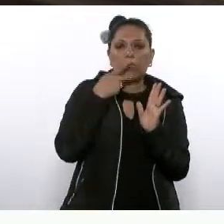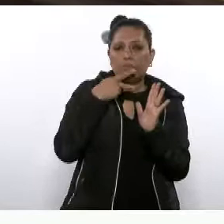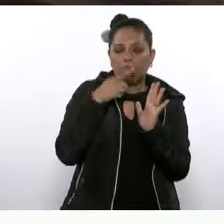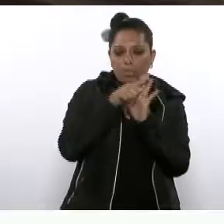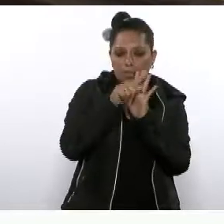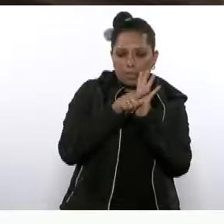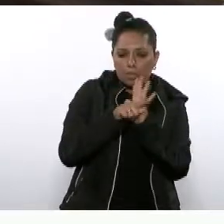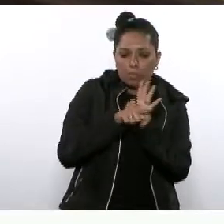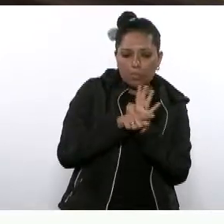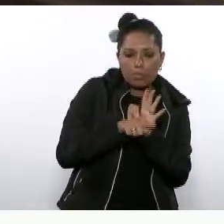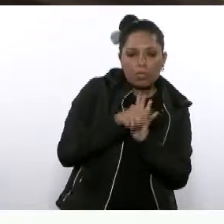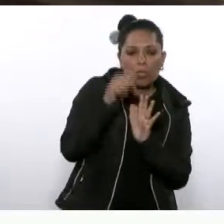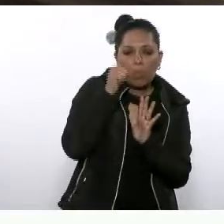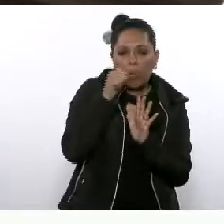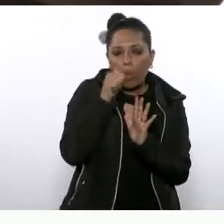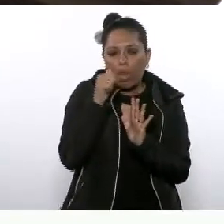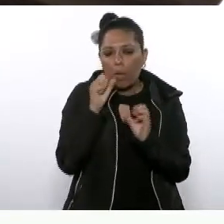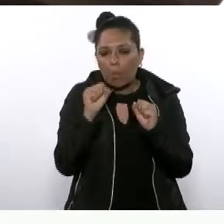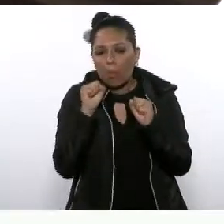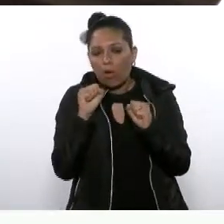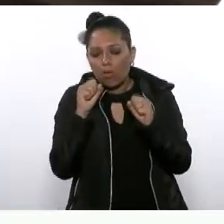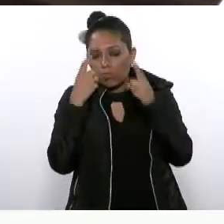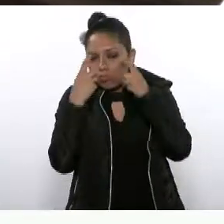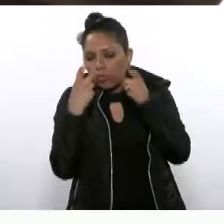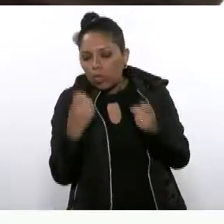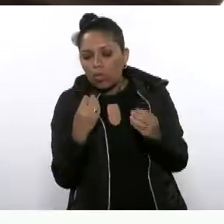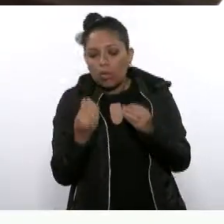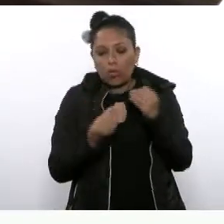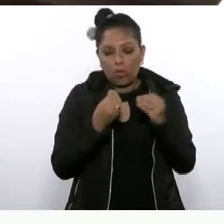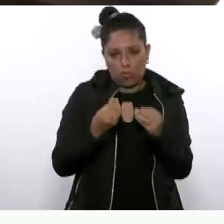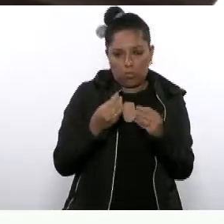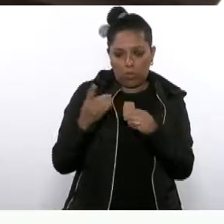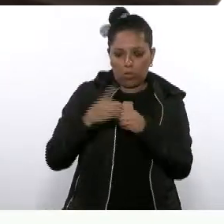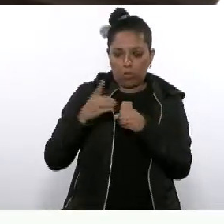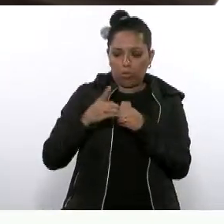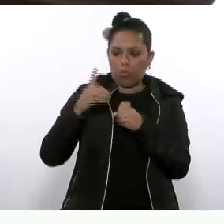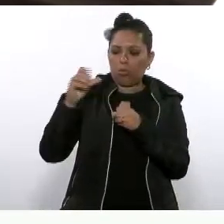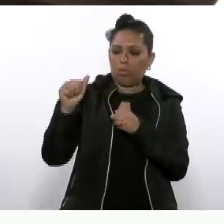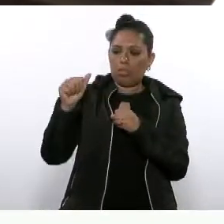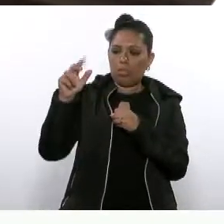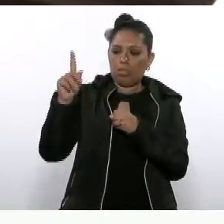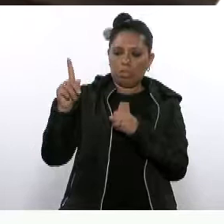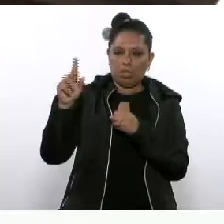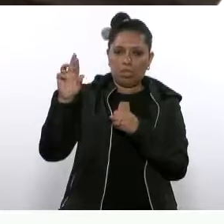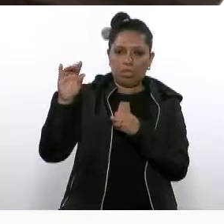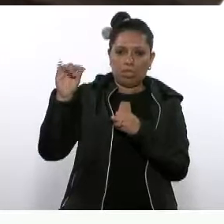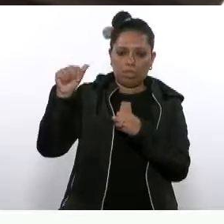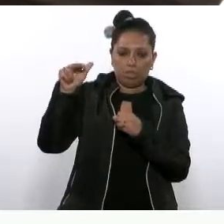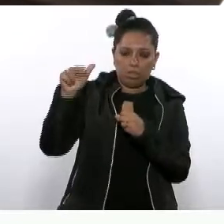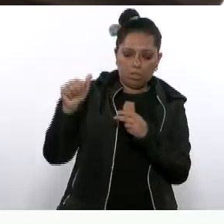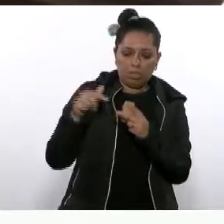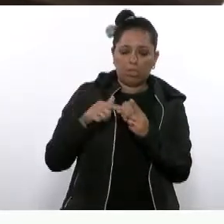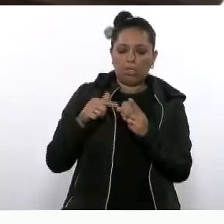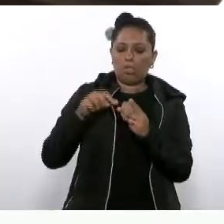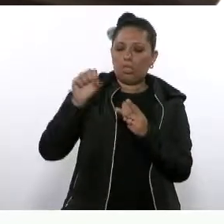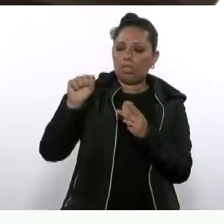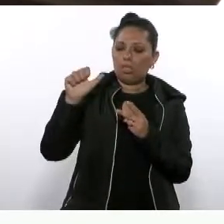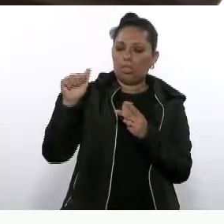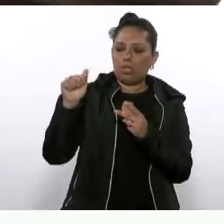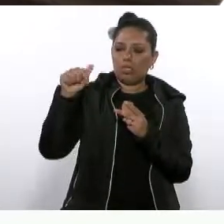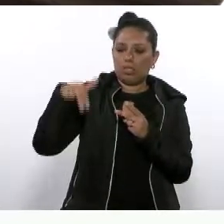risco de violência contra a mulher, que foi trazido tanto pela doutora Adriana quanto pela doutora Sandra Ornelas, na